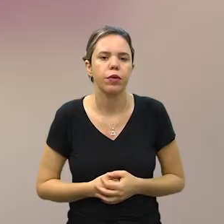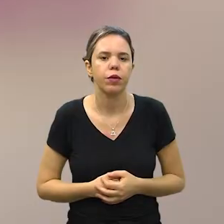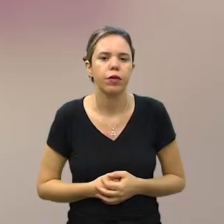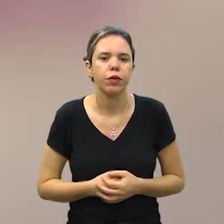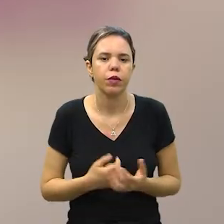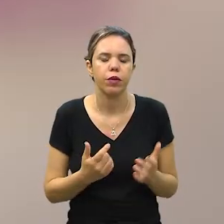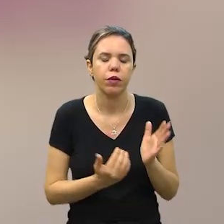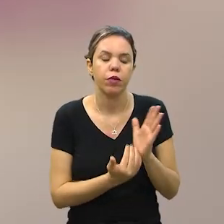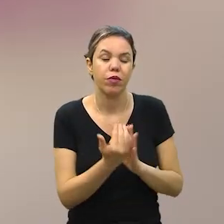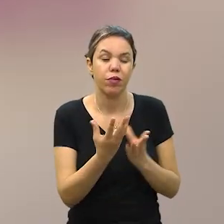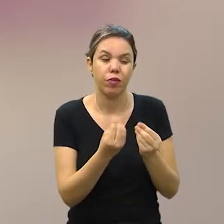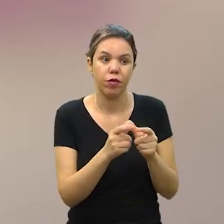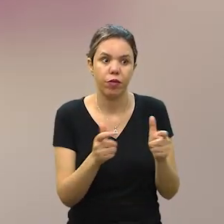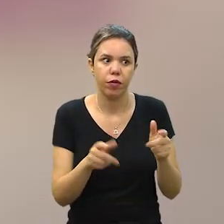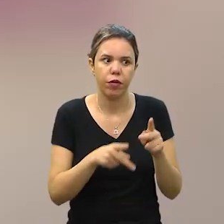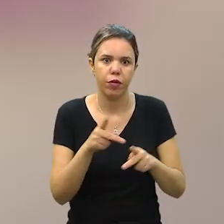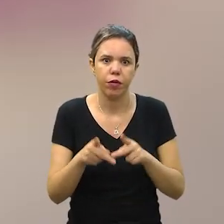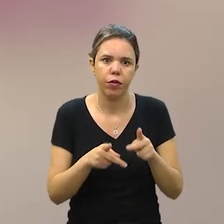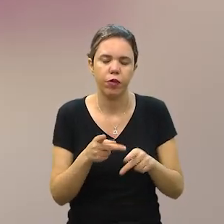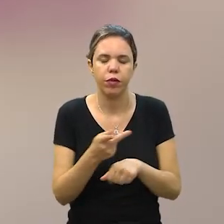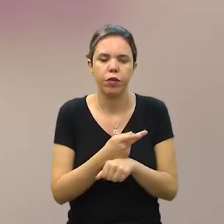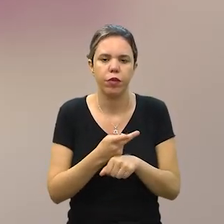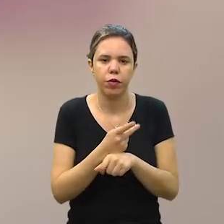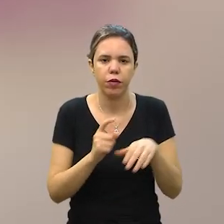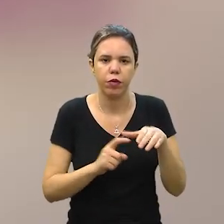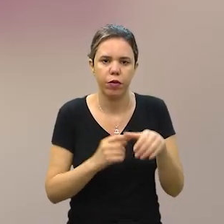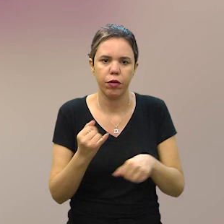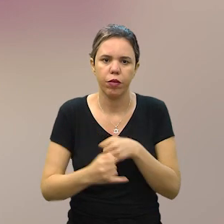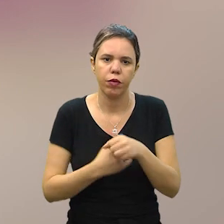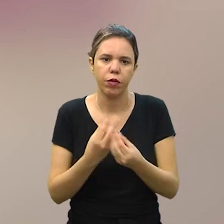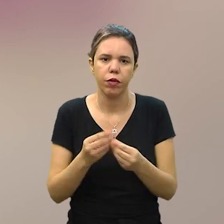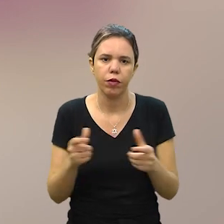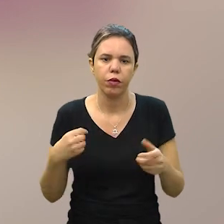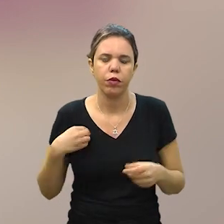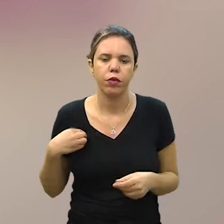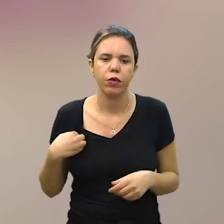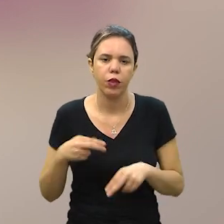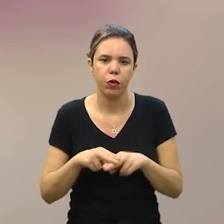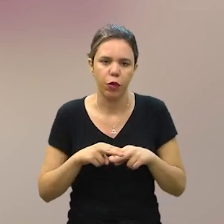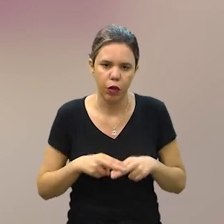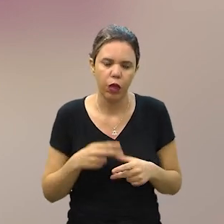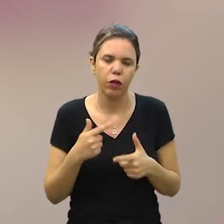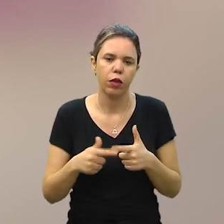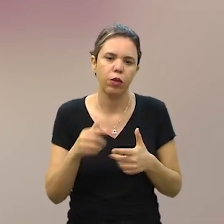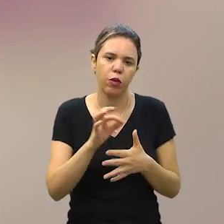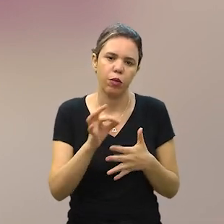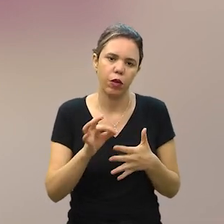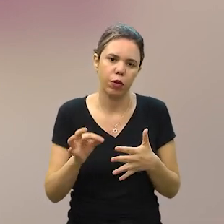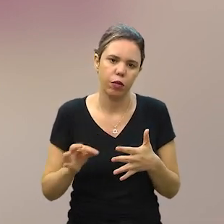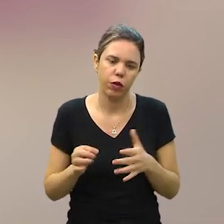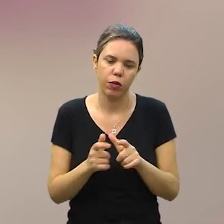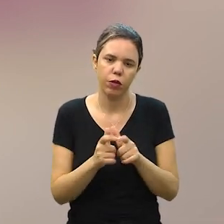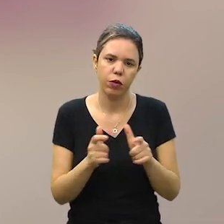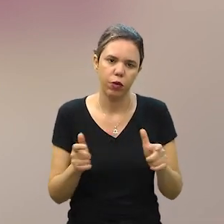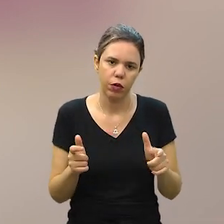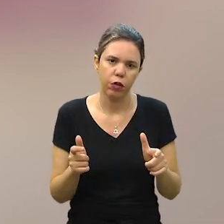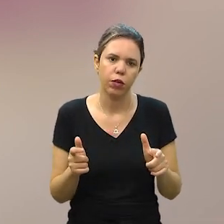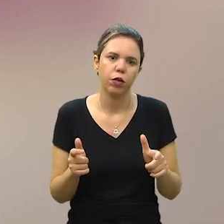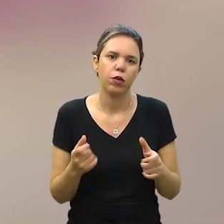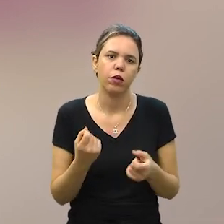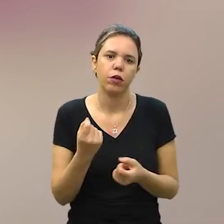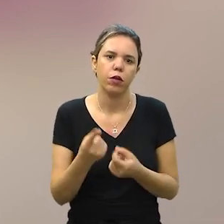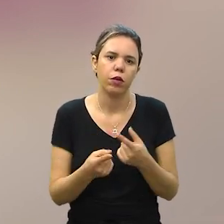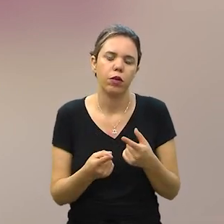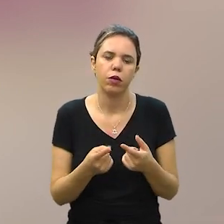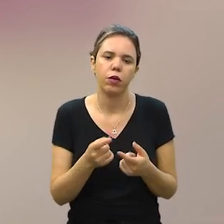assim exorbitantemente. A procura por psicólogo aumentou muito devido a esses fatores, né? O aumento